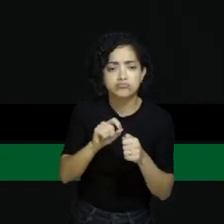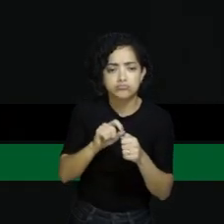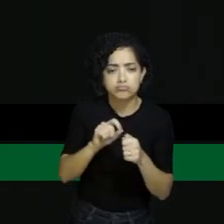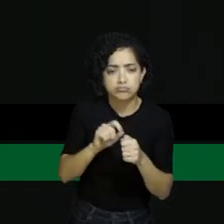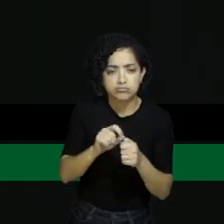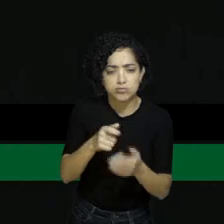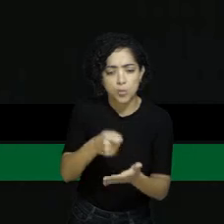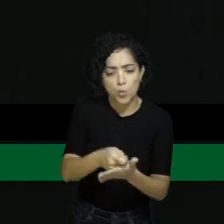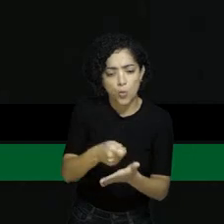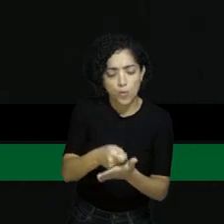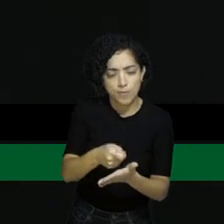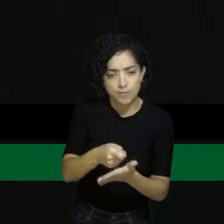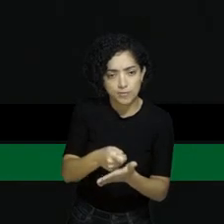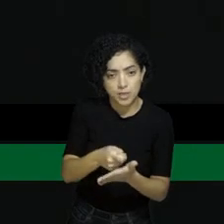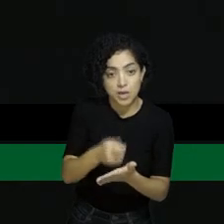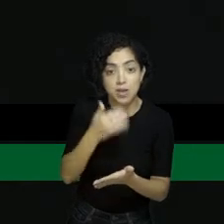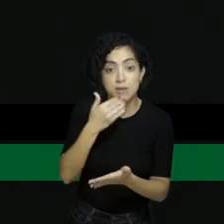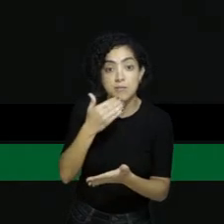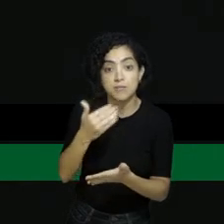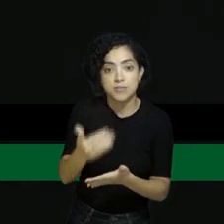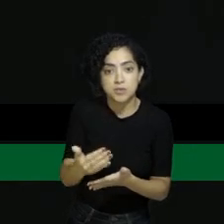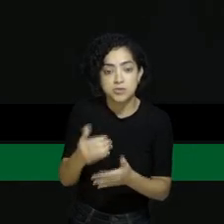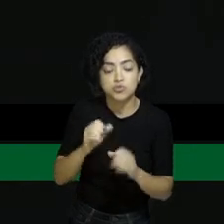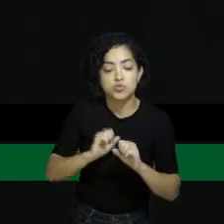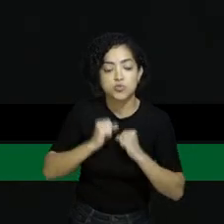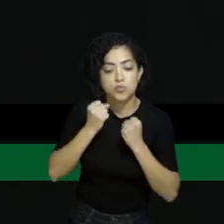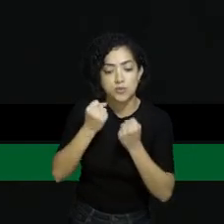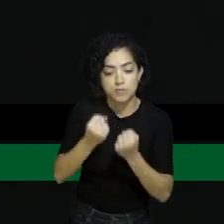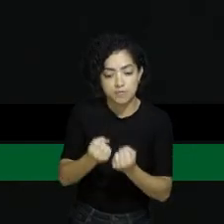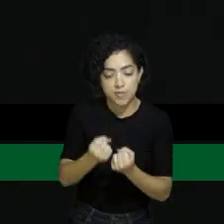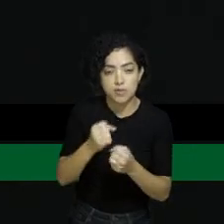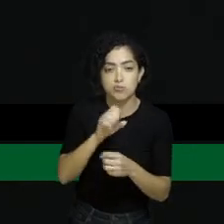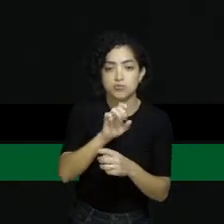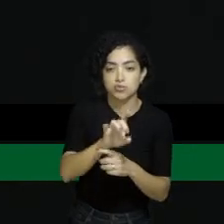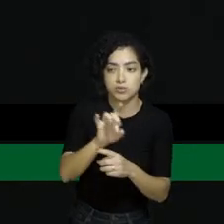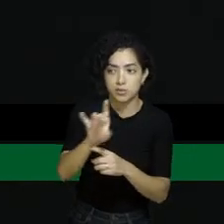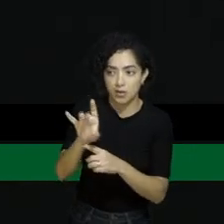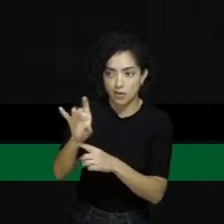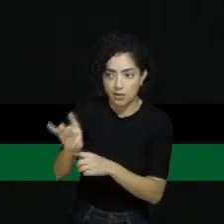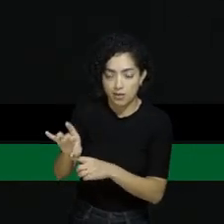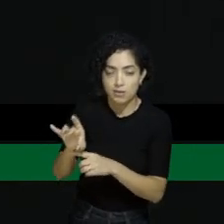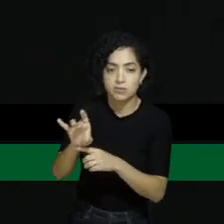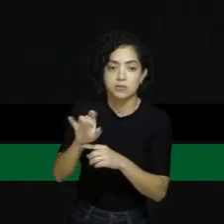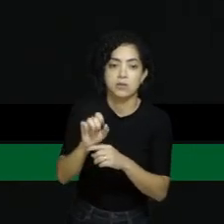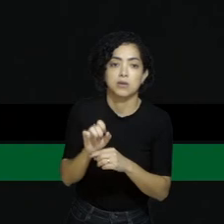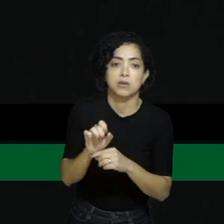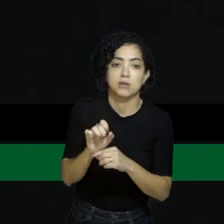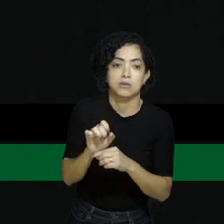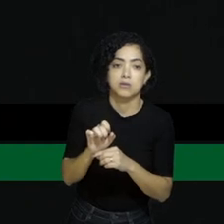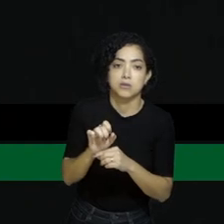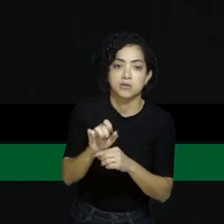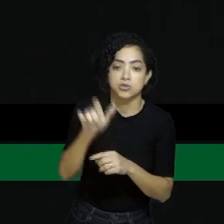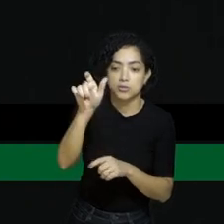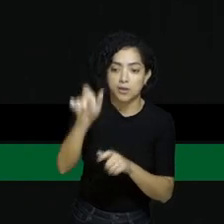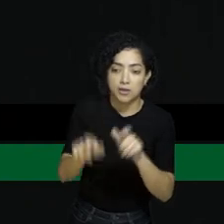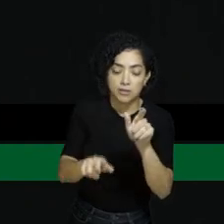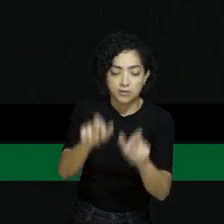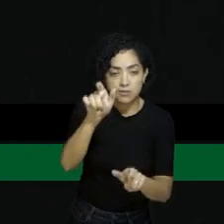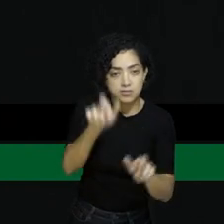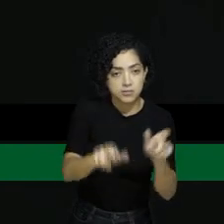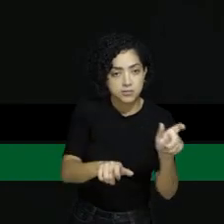cobrança, mas pedir o empenho de cada colega deputado, de cada cidadão